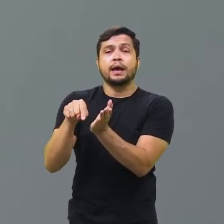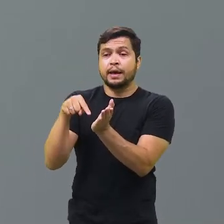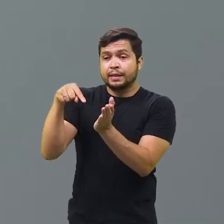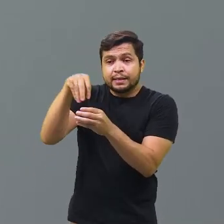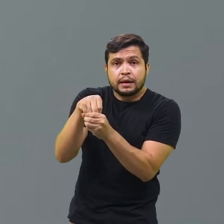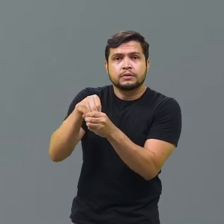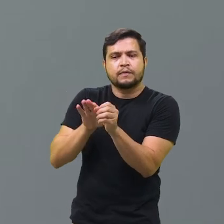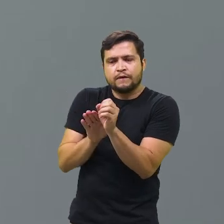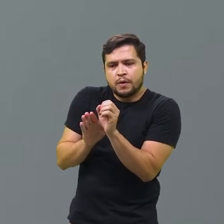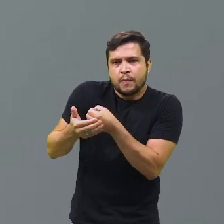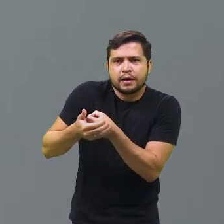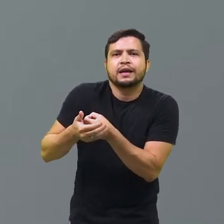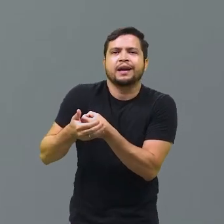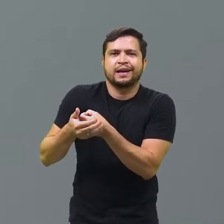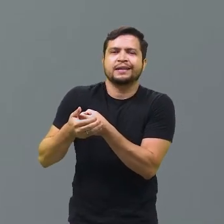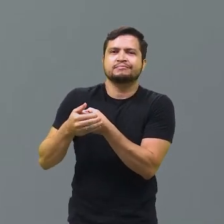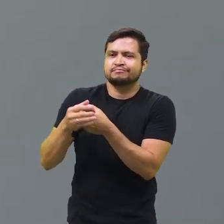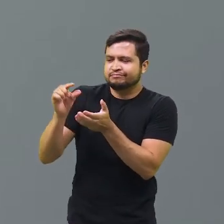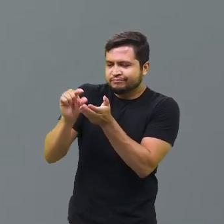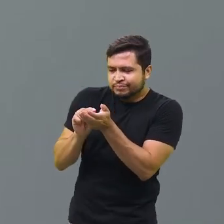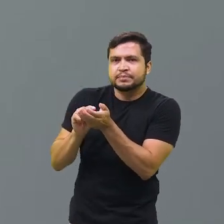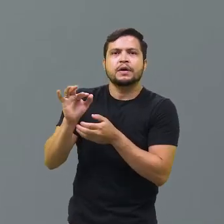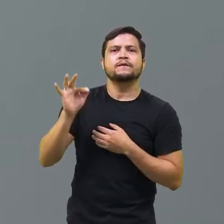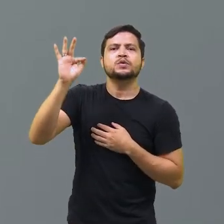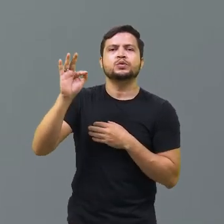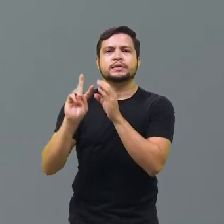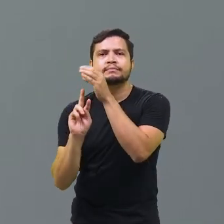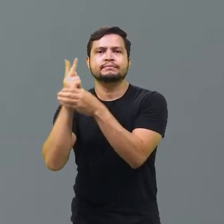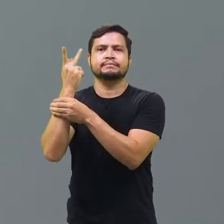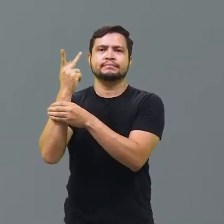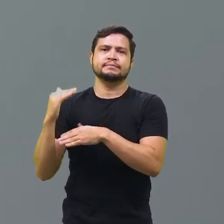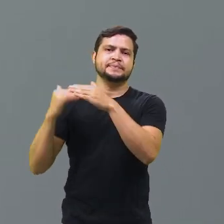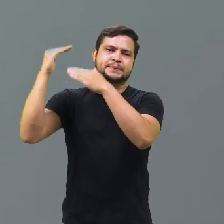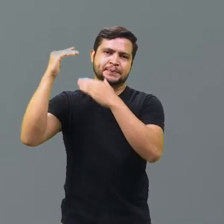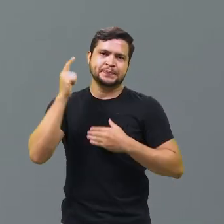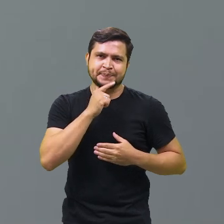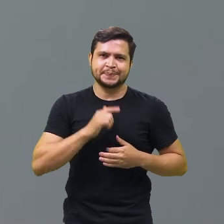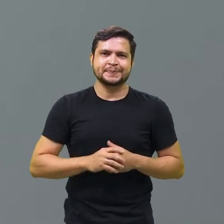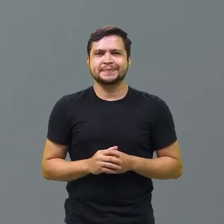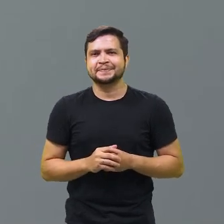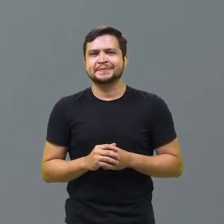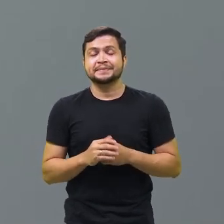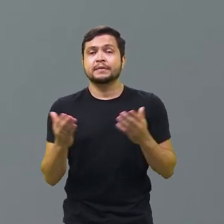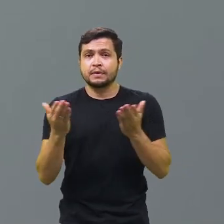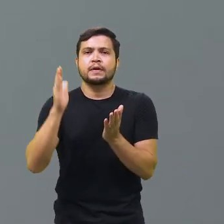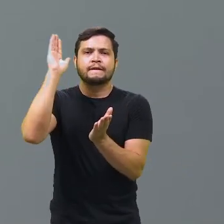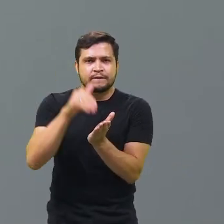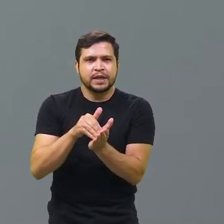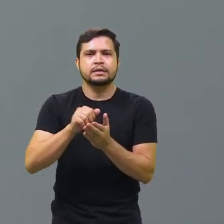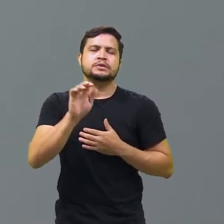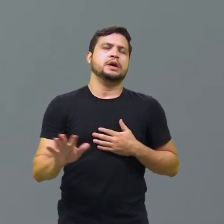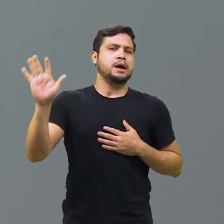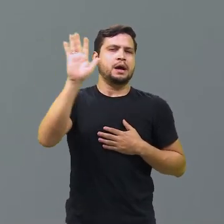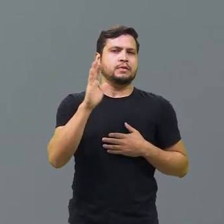que vai guardar ali o nosso embriãozinho, a nossa futura planta. Para a gente encerrar esse nosso